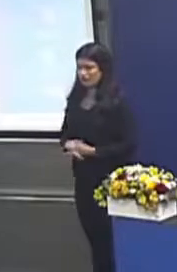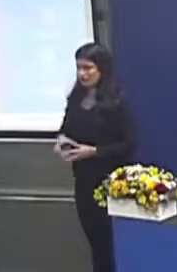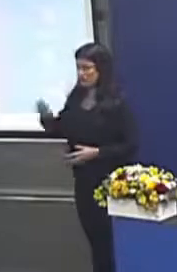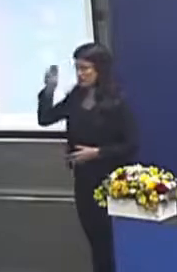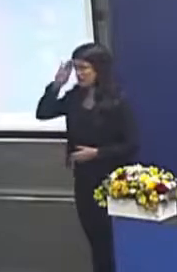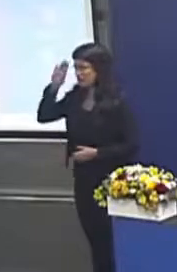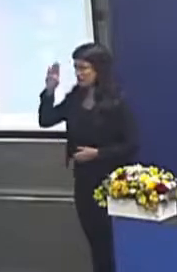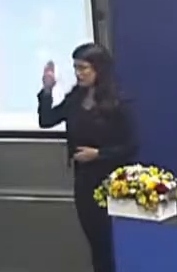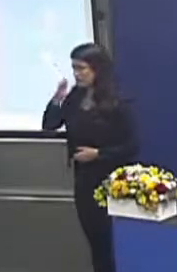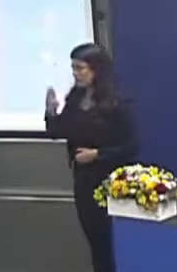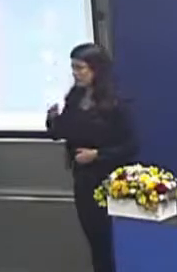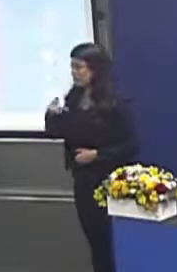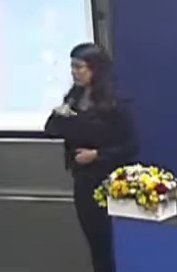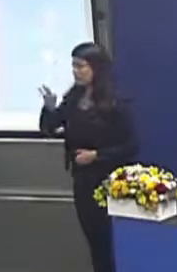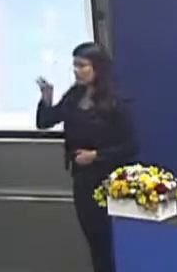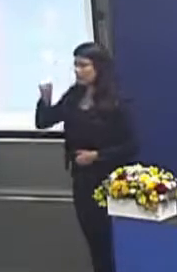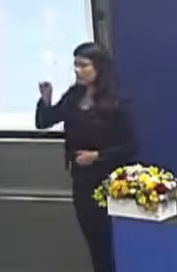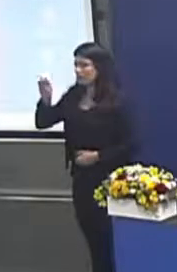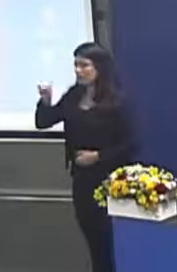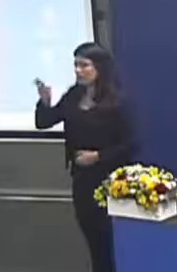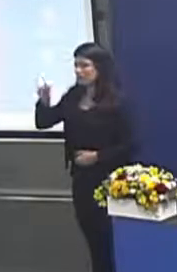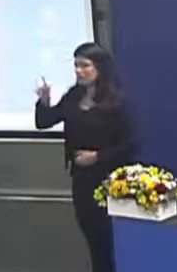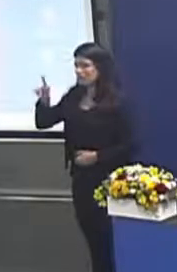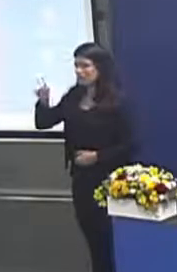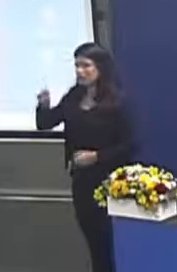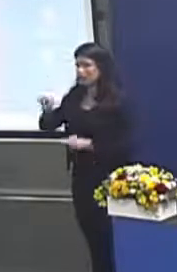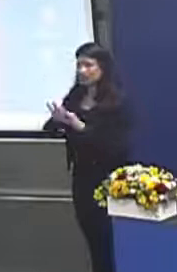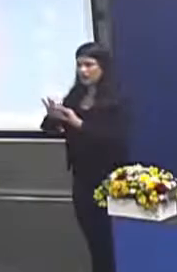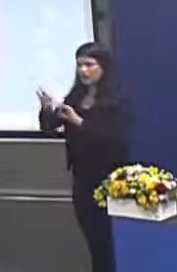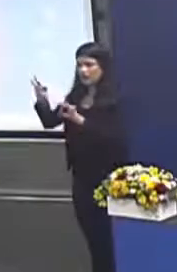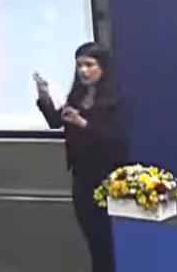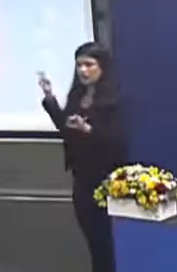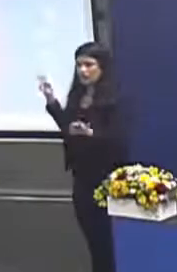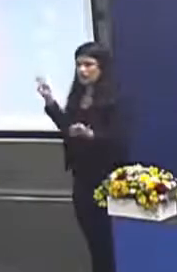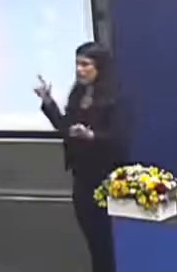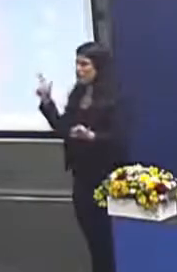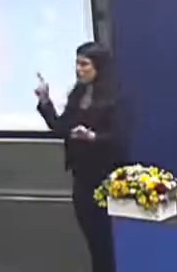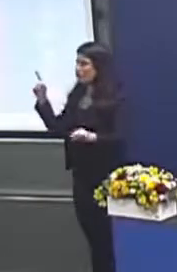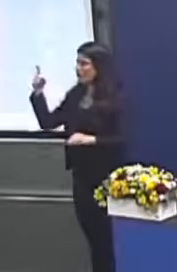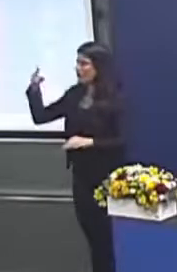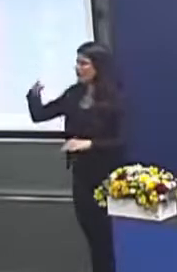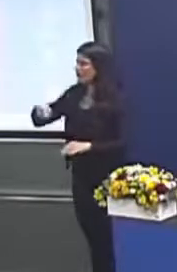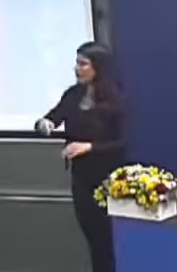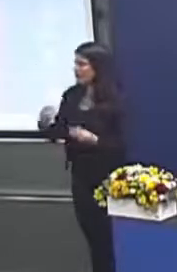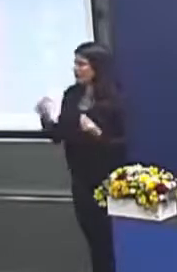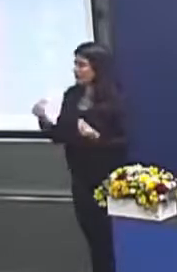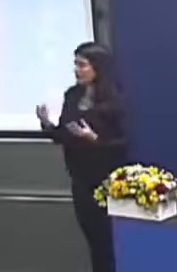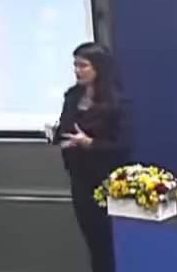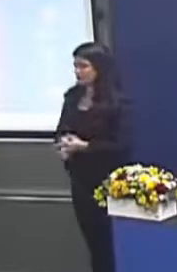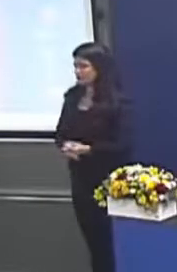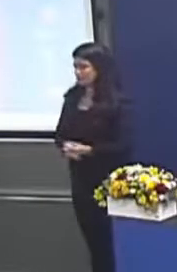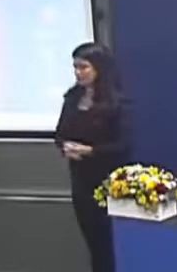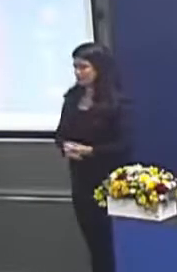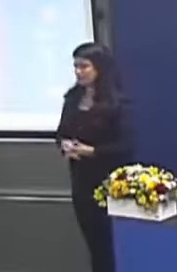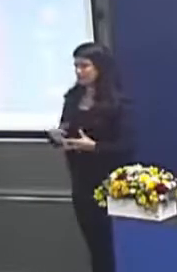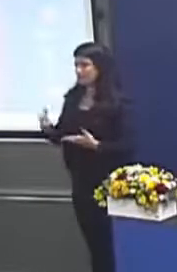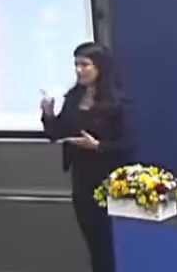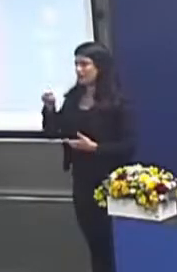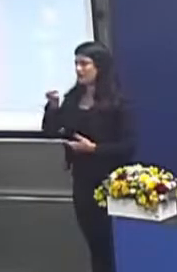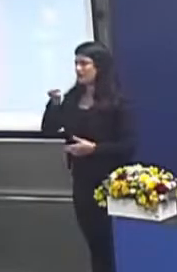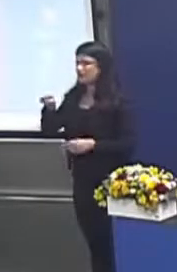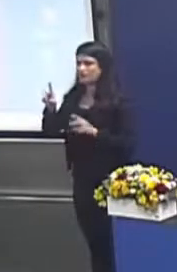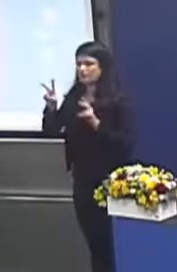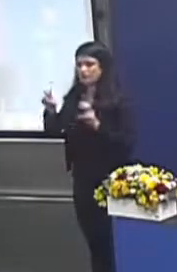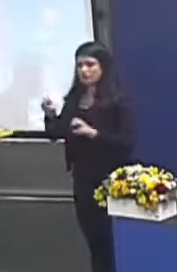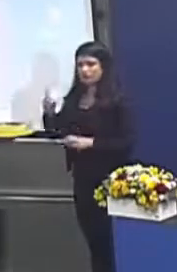está em Tabatinga, mais ou menos uns 100 quilômetros de onde tudo isso aconteceu, e não aparece lá, né? Então é isso, pelo Dom,